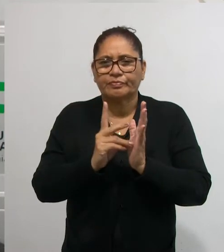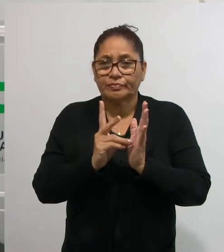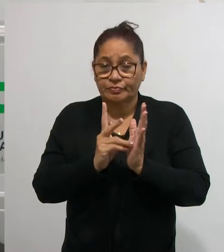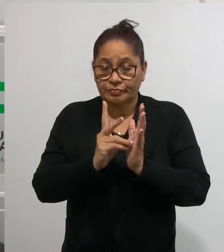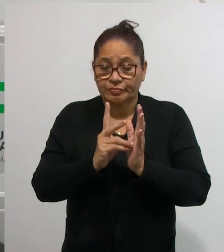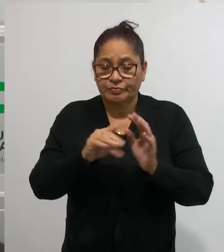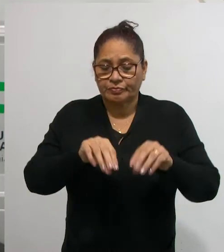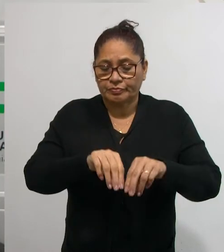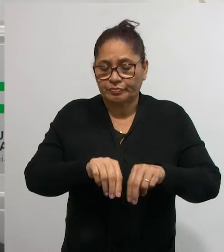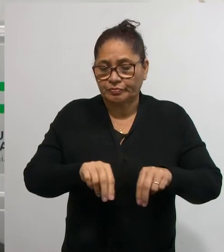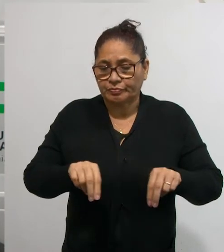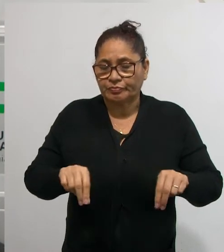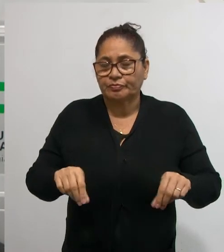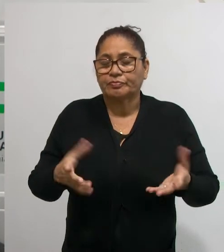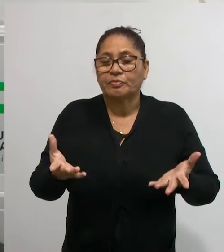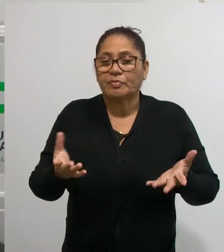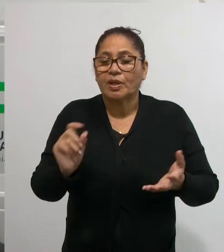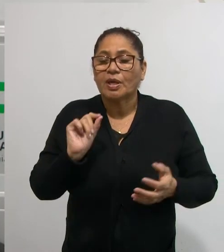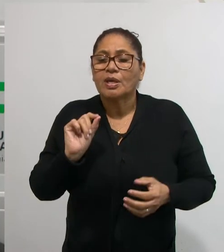E isso